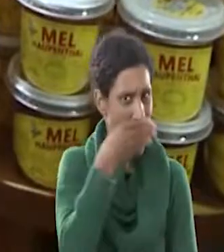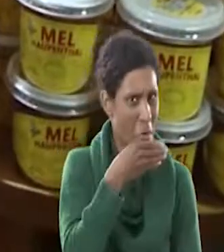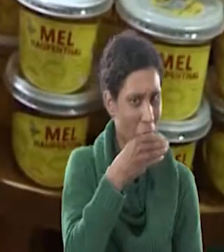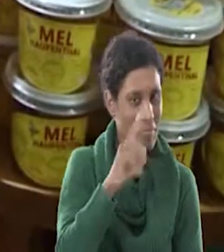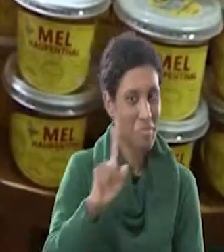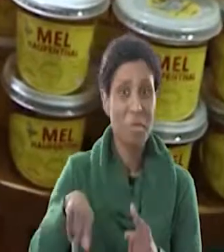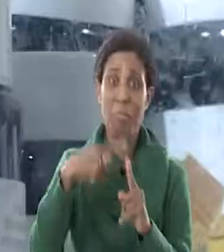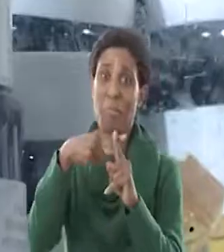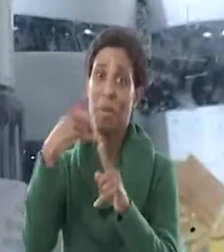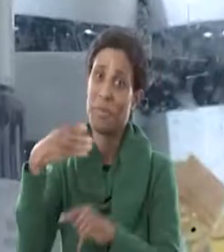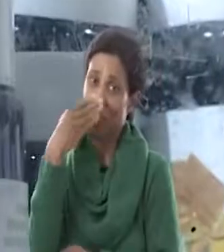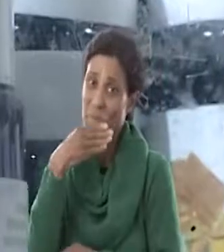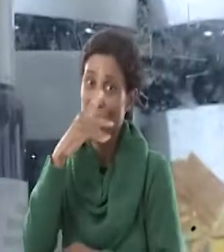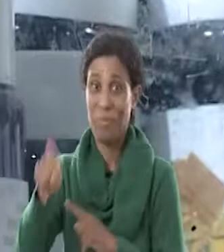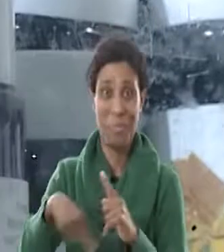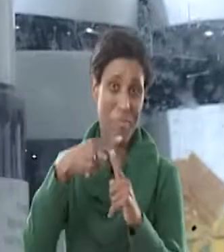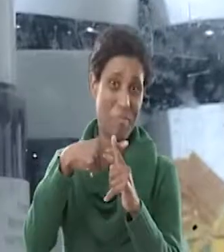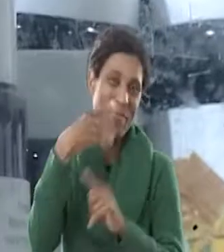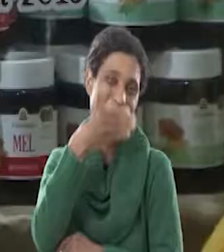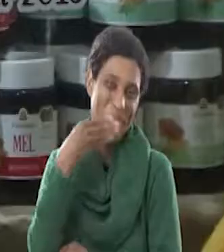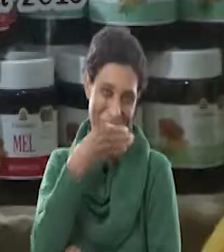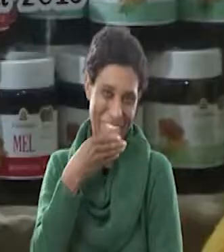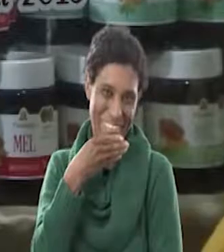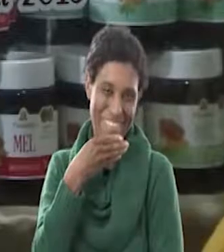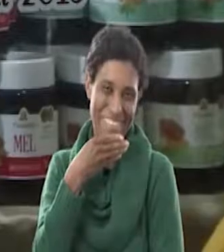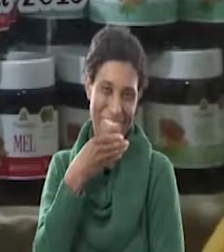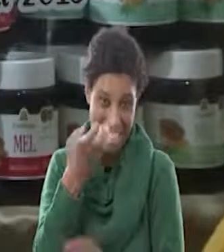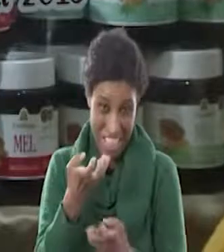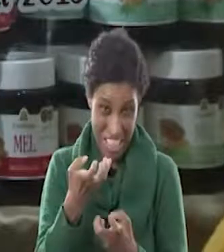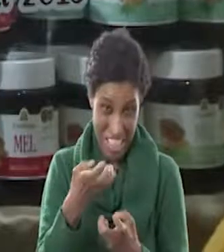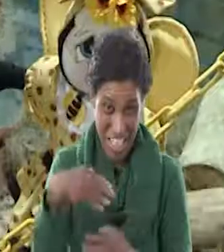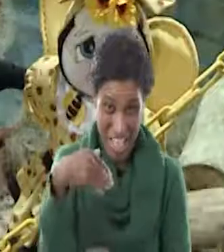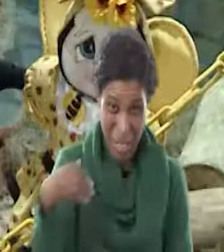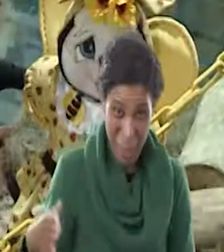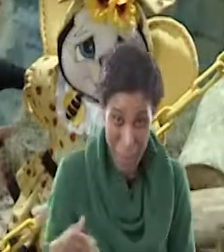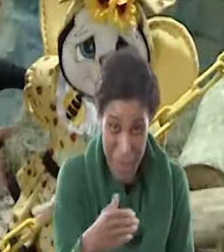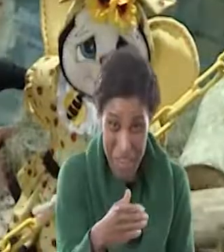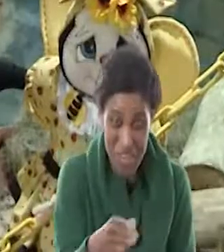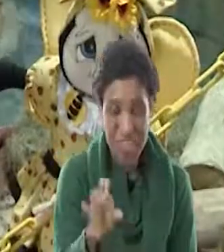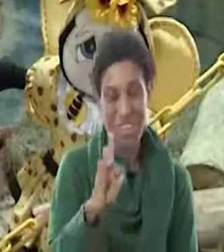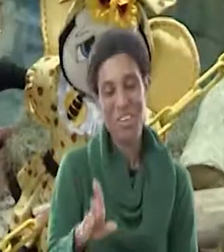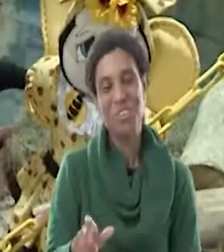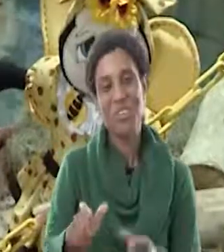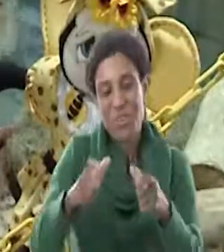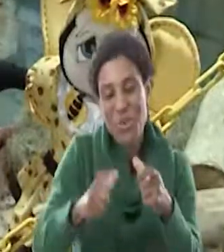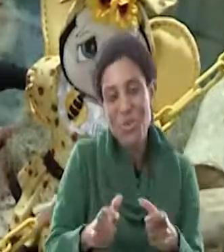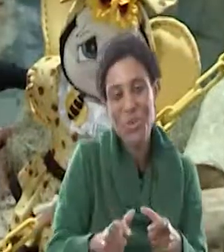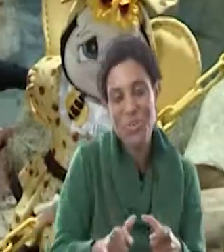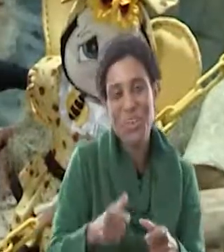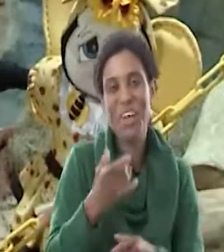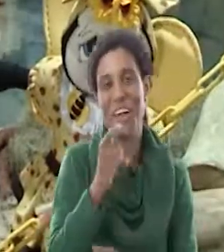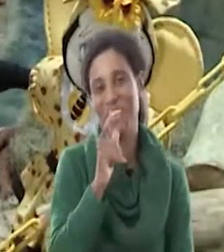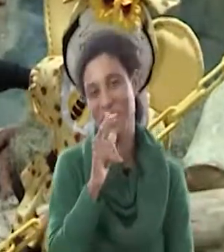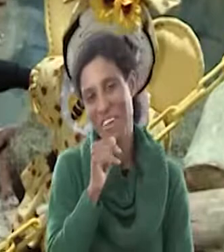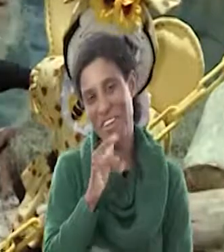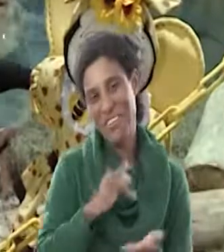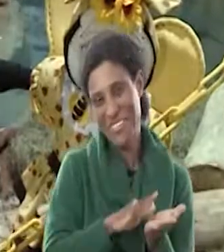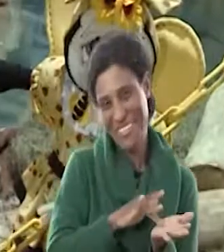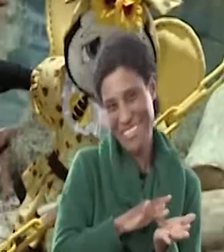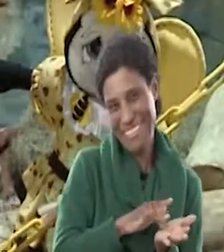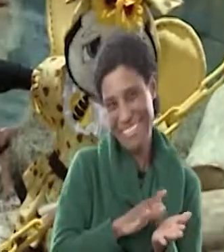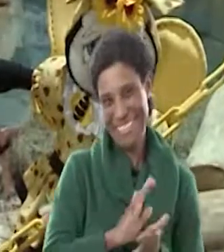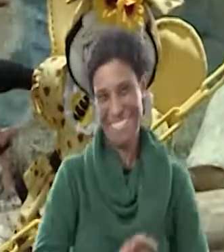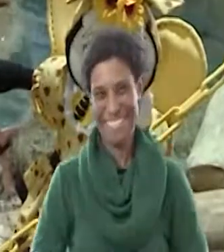mel, mel e mais mel. Quer peixe? Só no laguinho artificial que decora